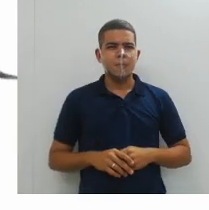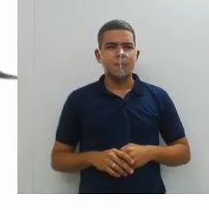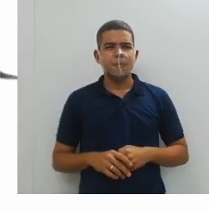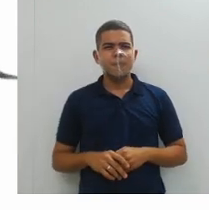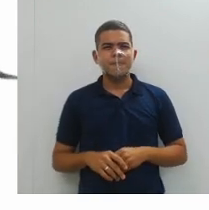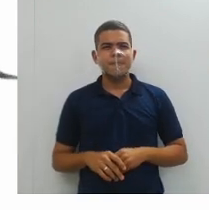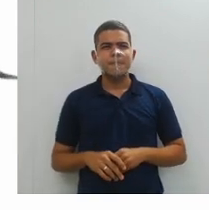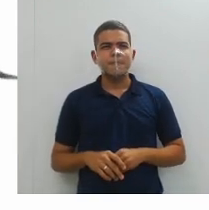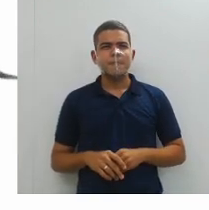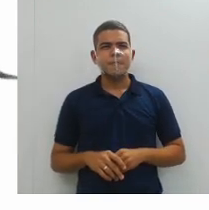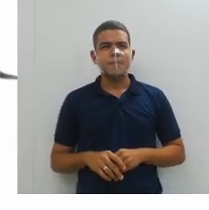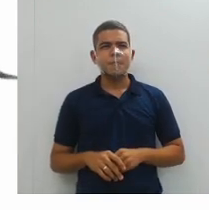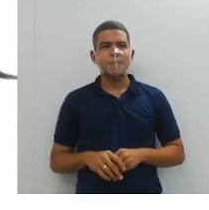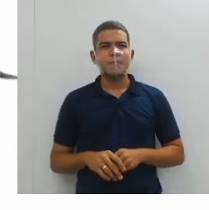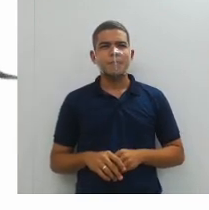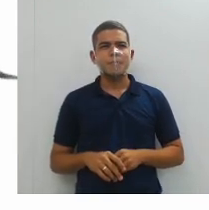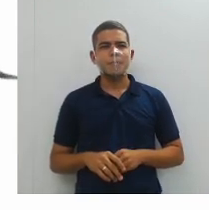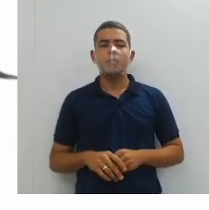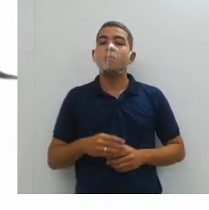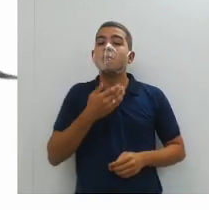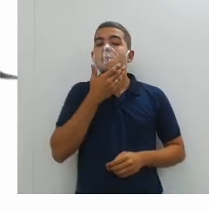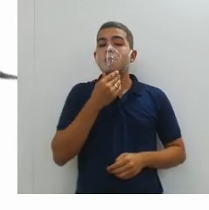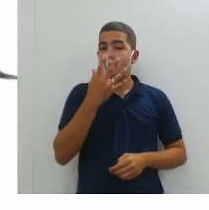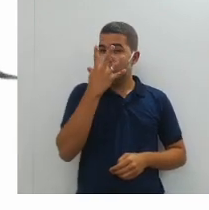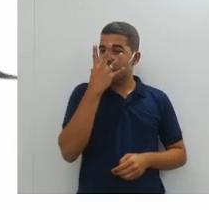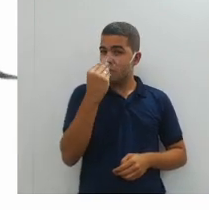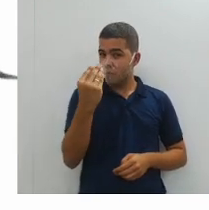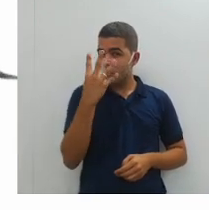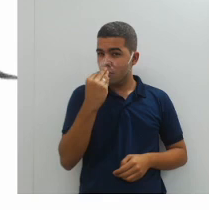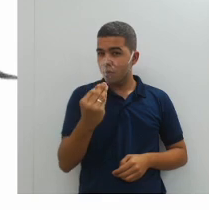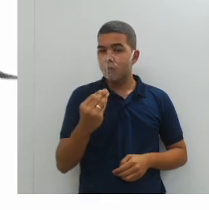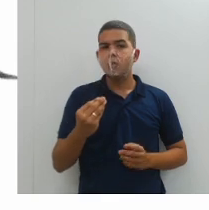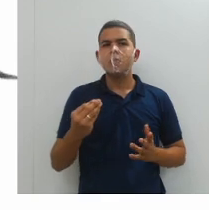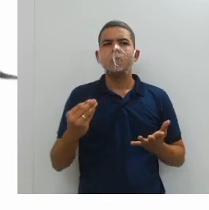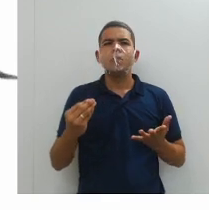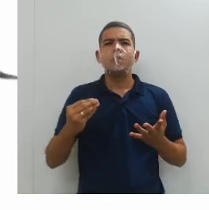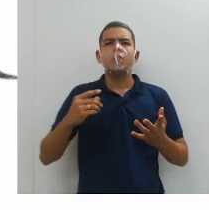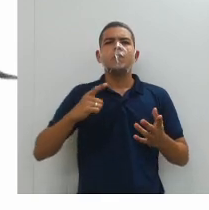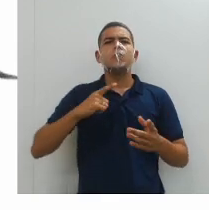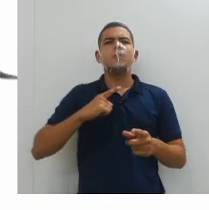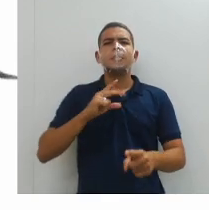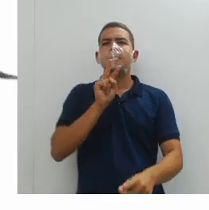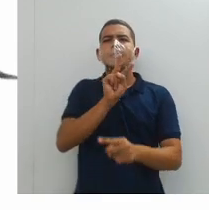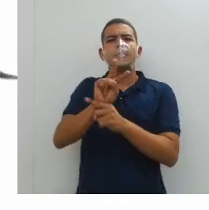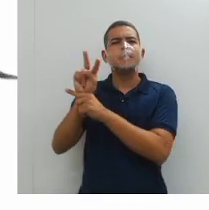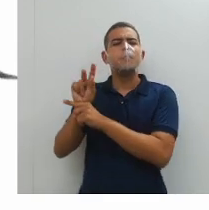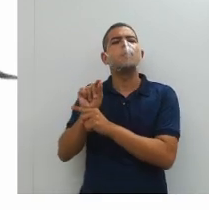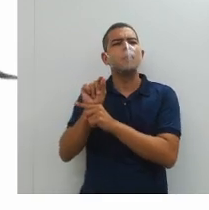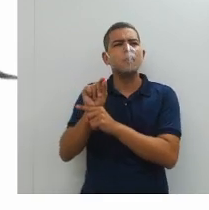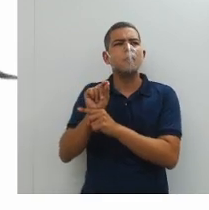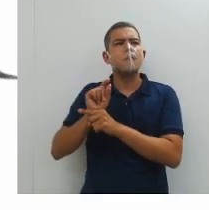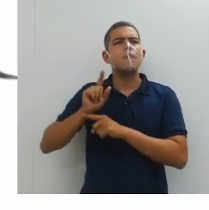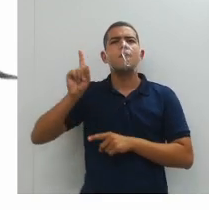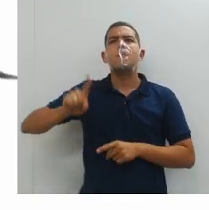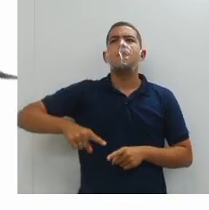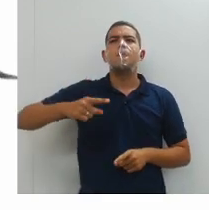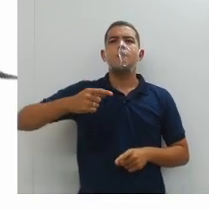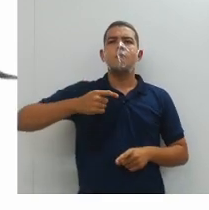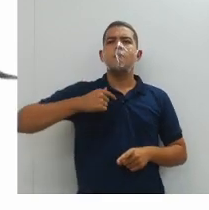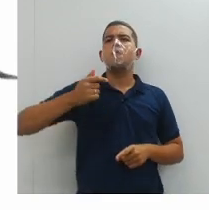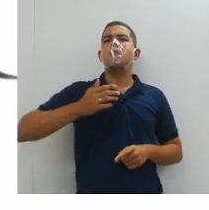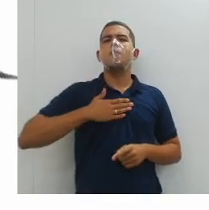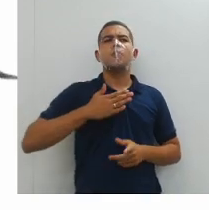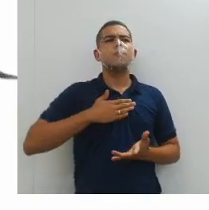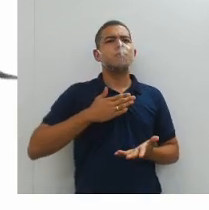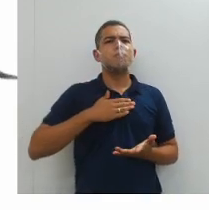guerra. O Hobbes vai defender o absolutismo, ou seja, um estado